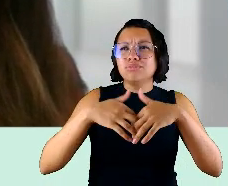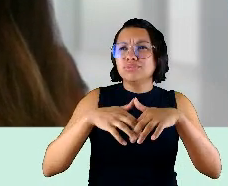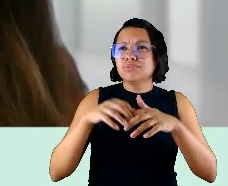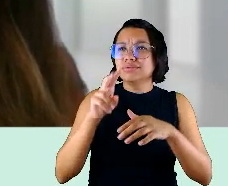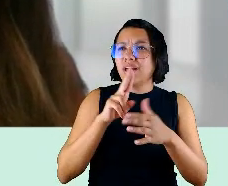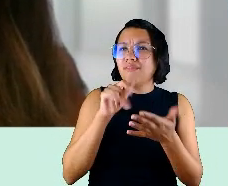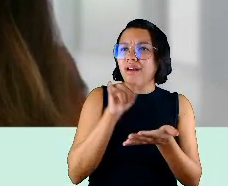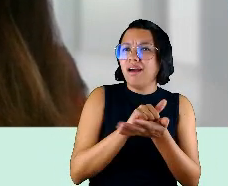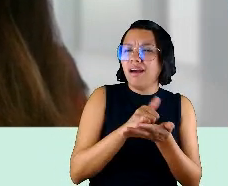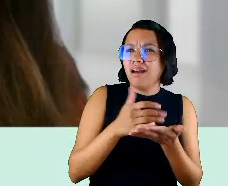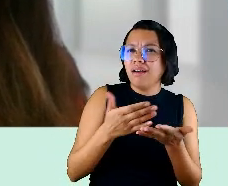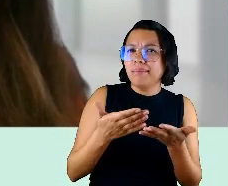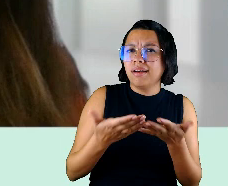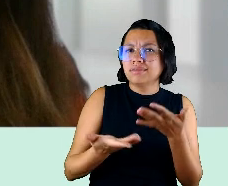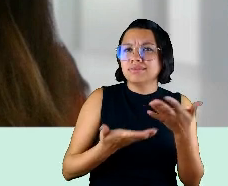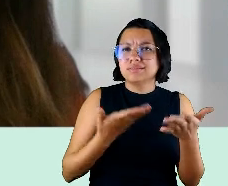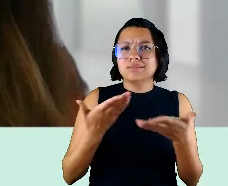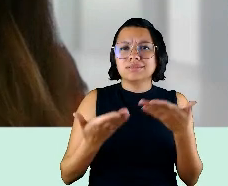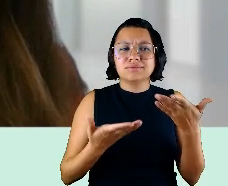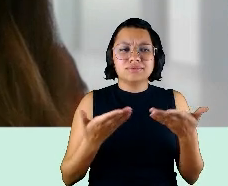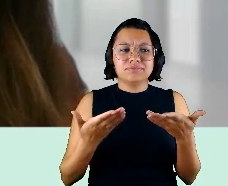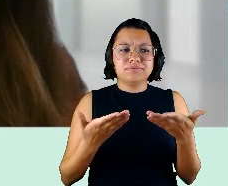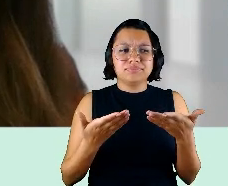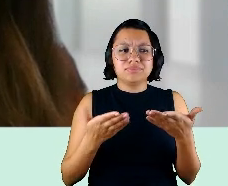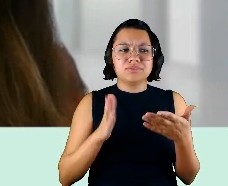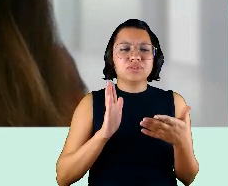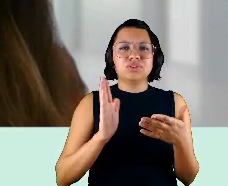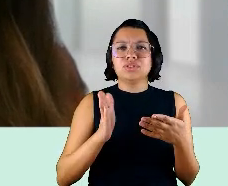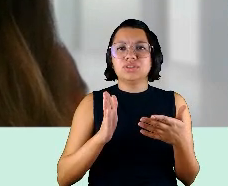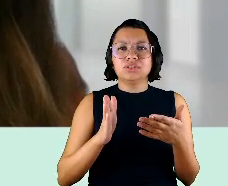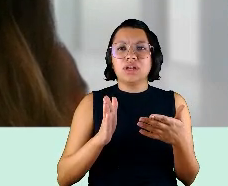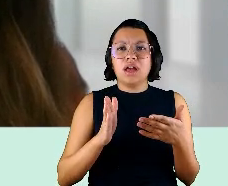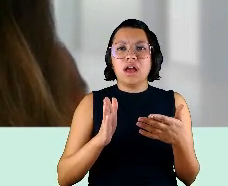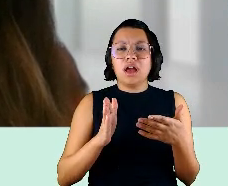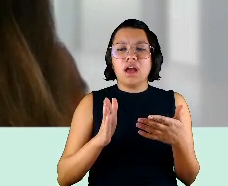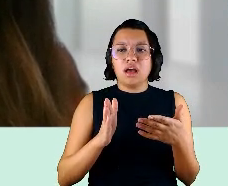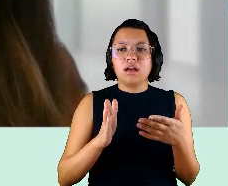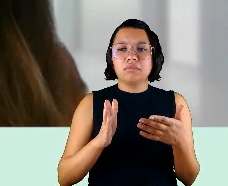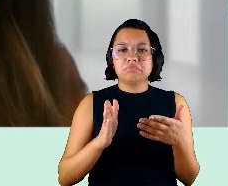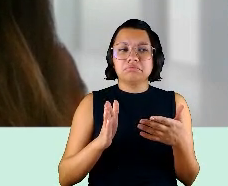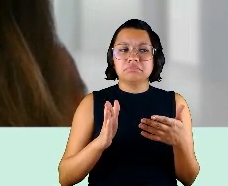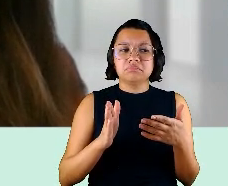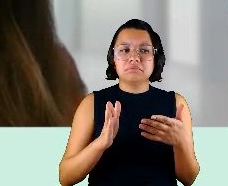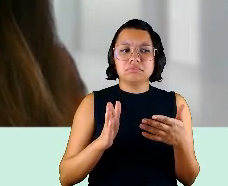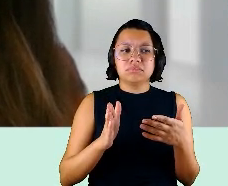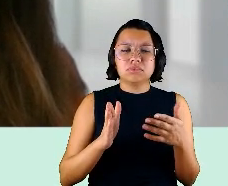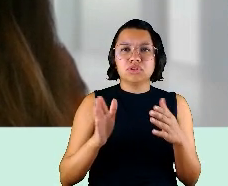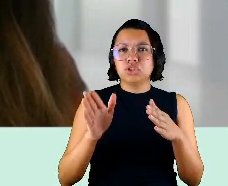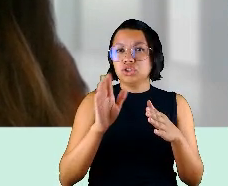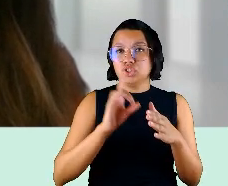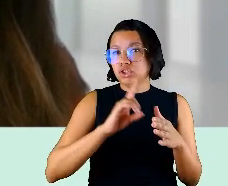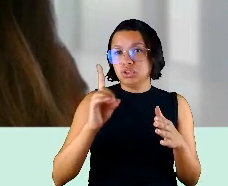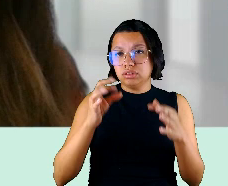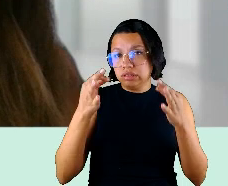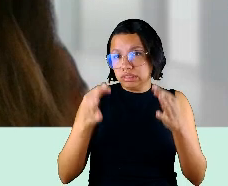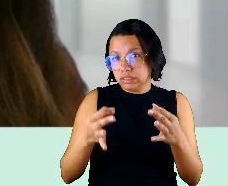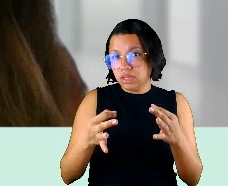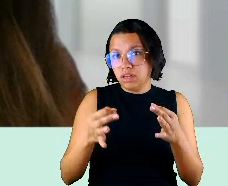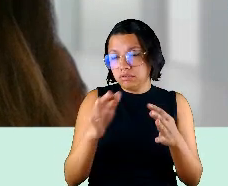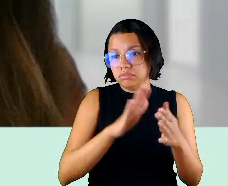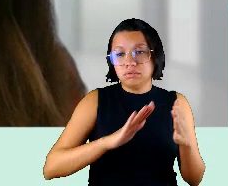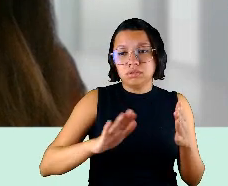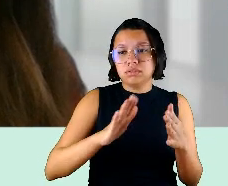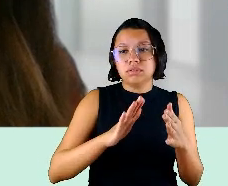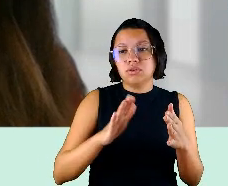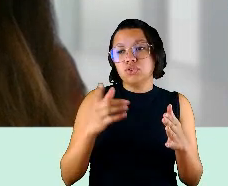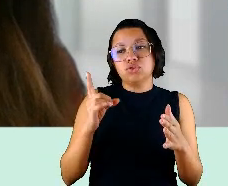né? Elas já estão praticamente em dia nas subseções, à exceção